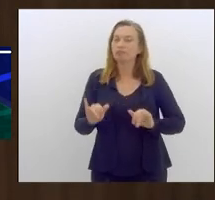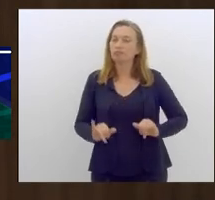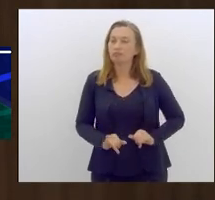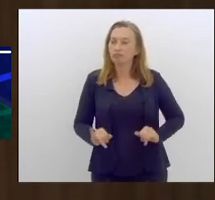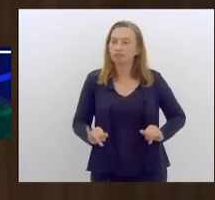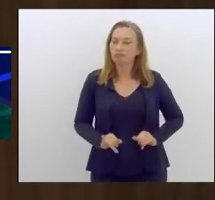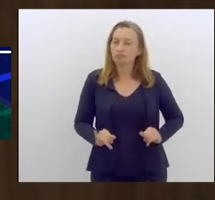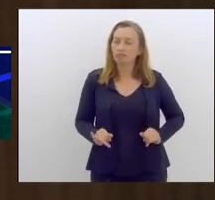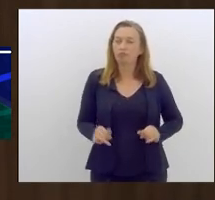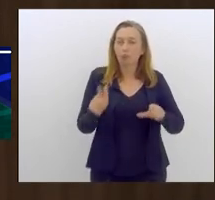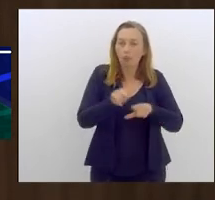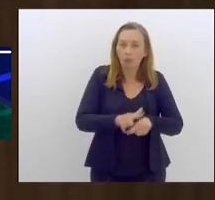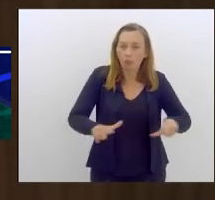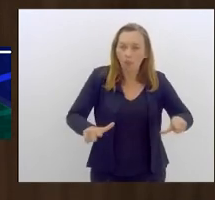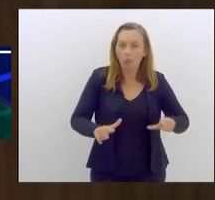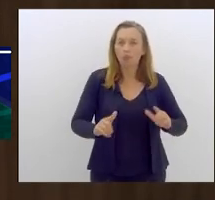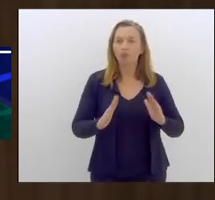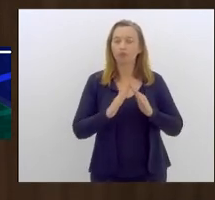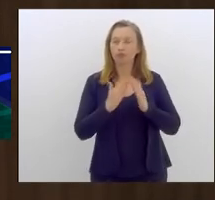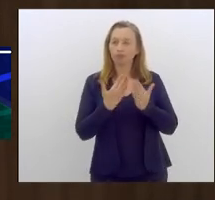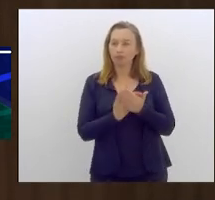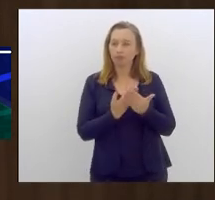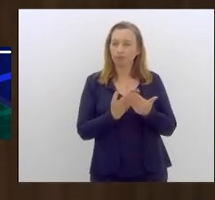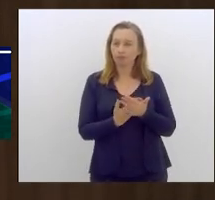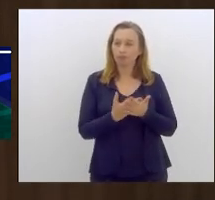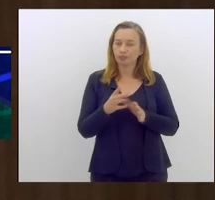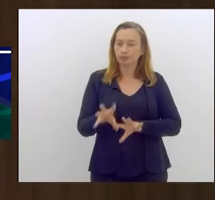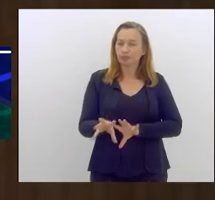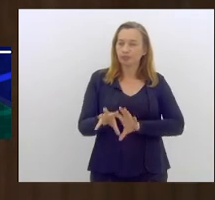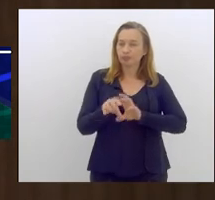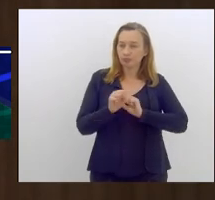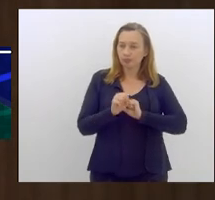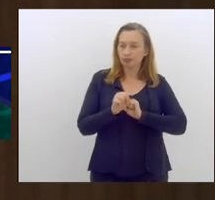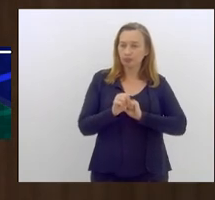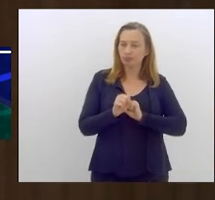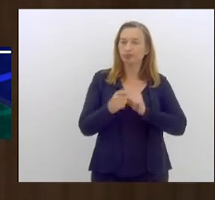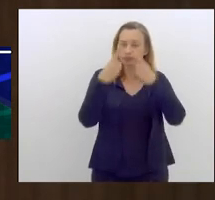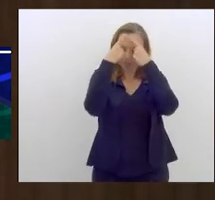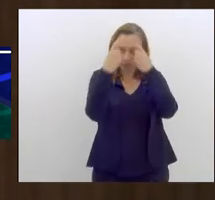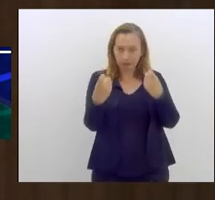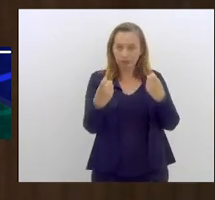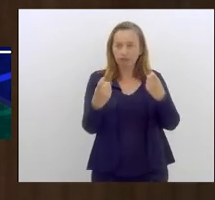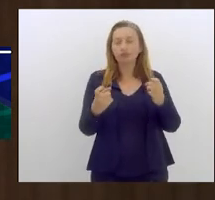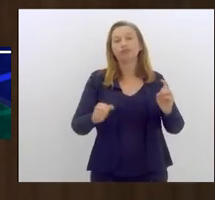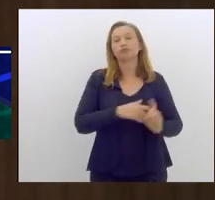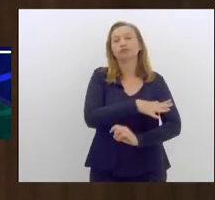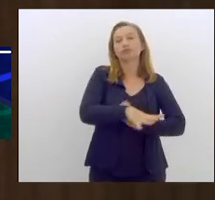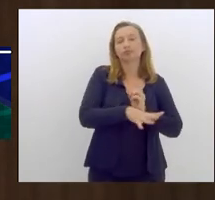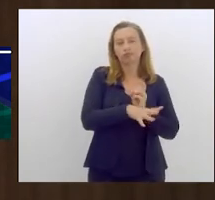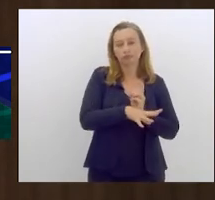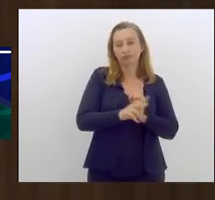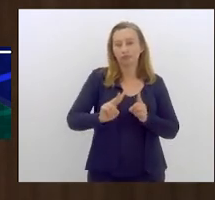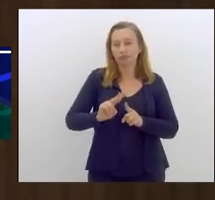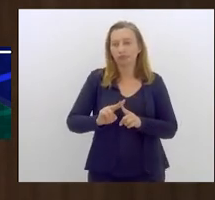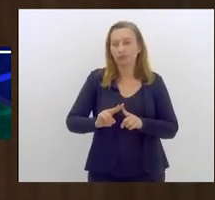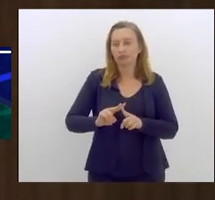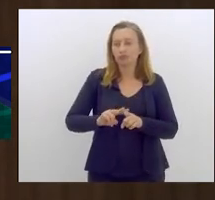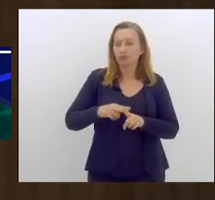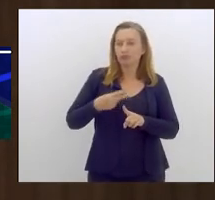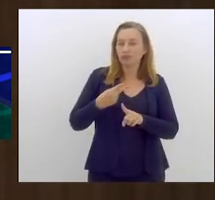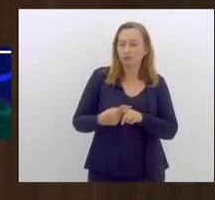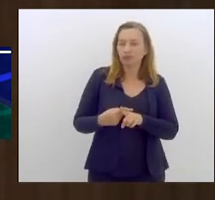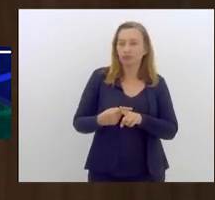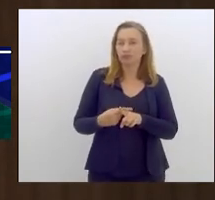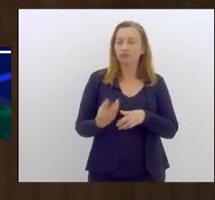com a evasão escolar, uma rede que absorve muito da violência social, replicando em violência